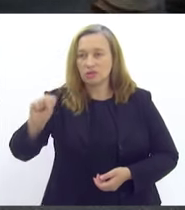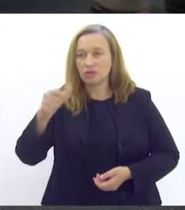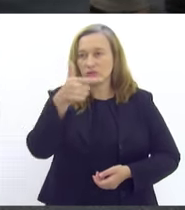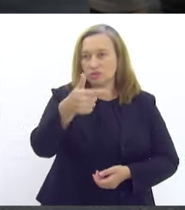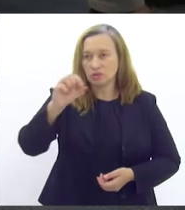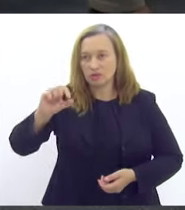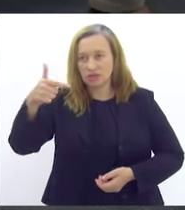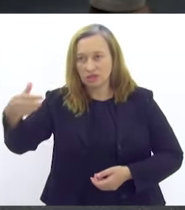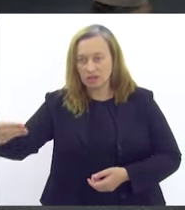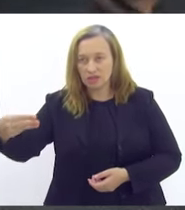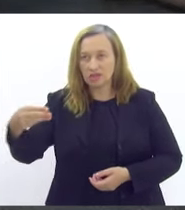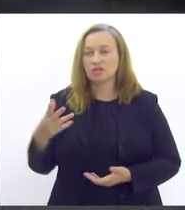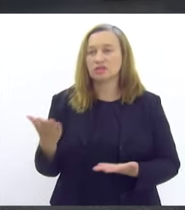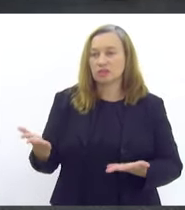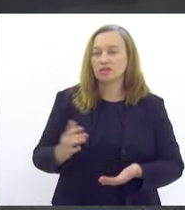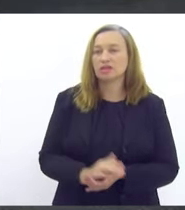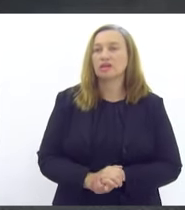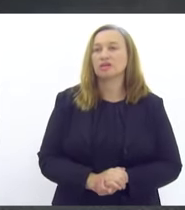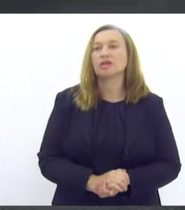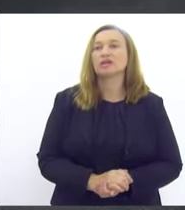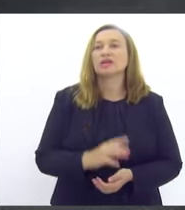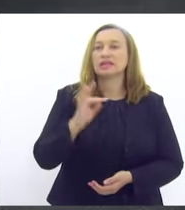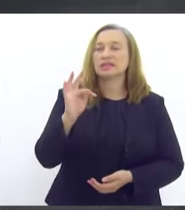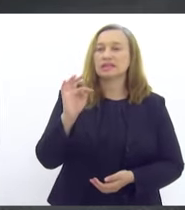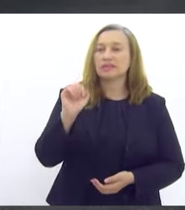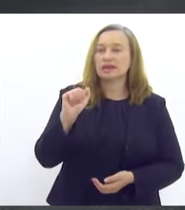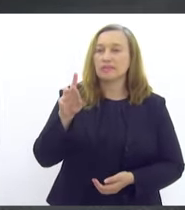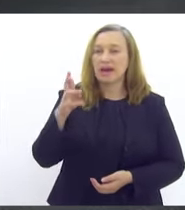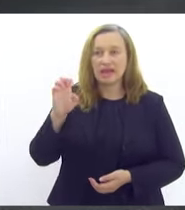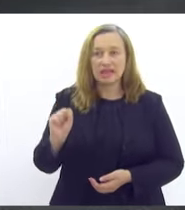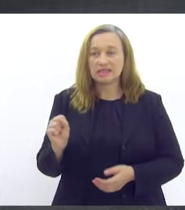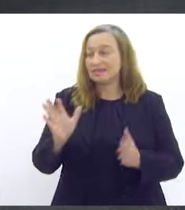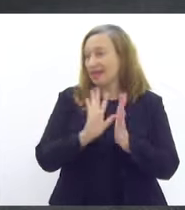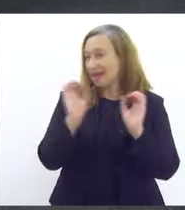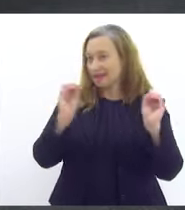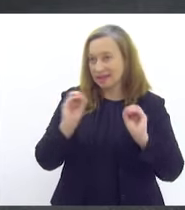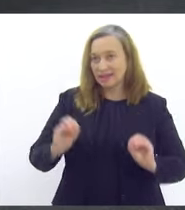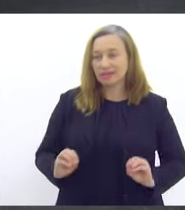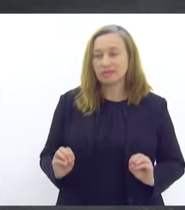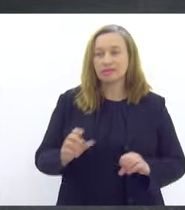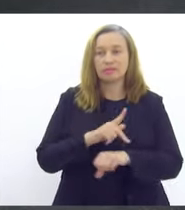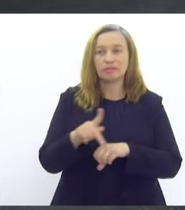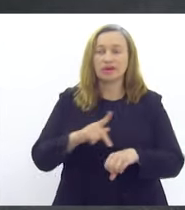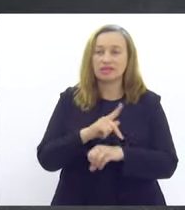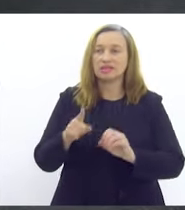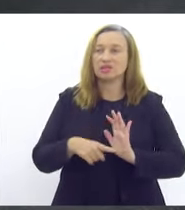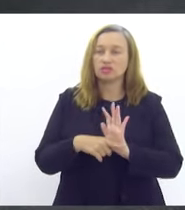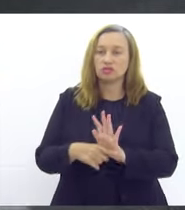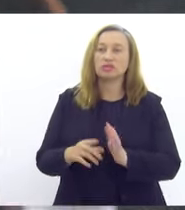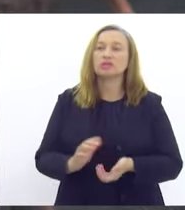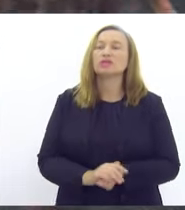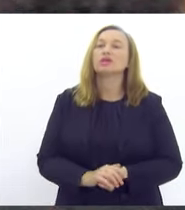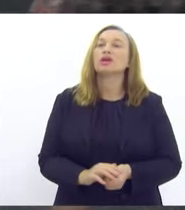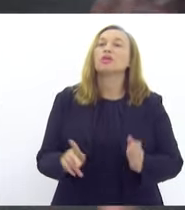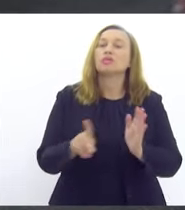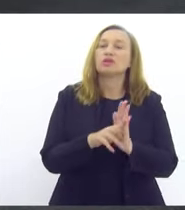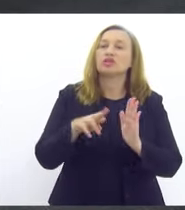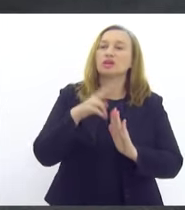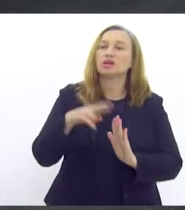528-2023. Esse, por exemplo, a senadora Damares Alves, nenhuma contribuição para o nosso país. Ao projeto de